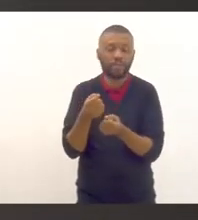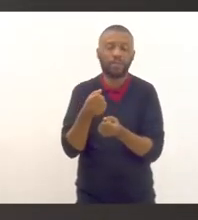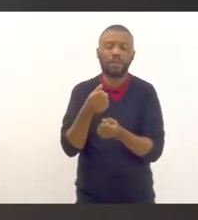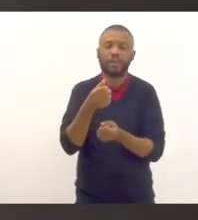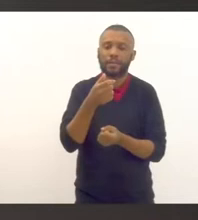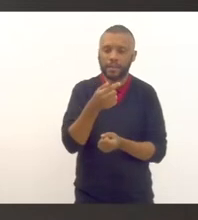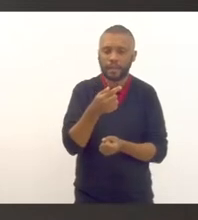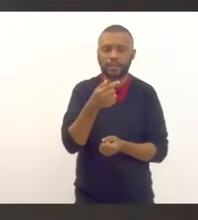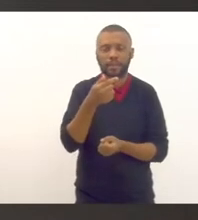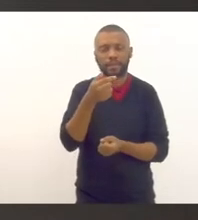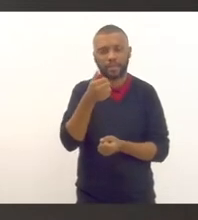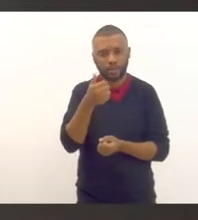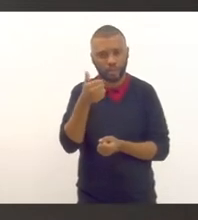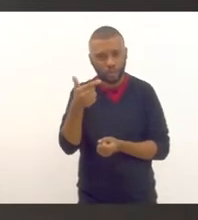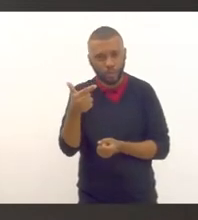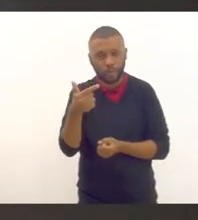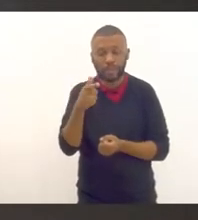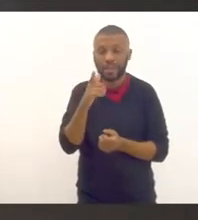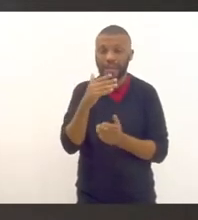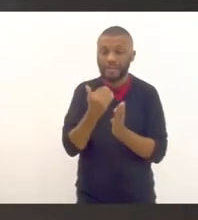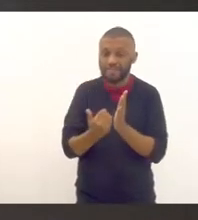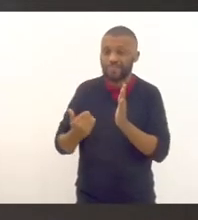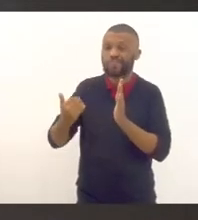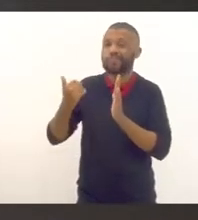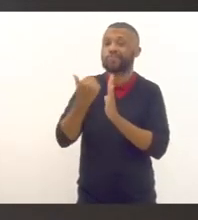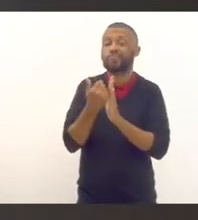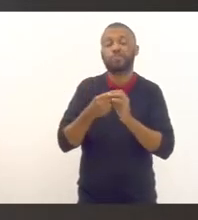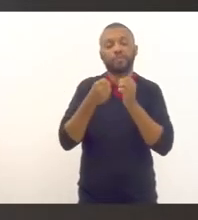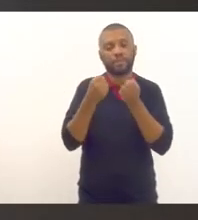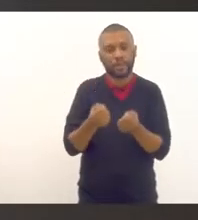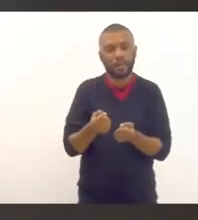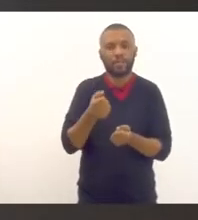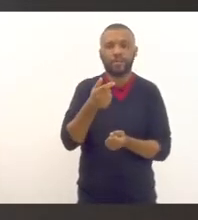pesado, 719. Total de